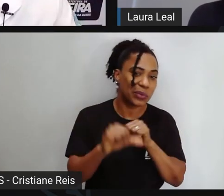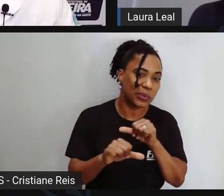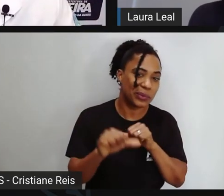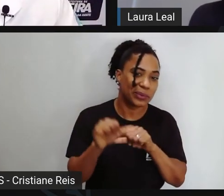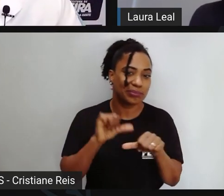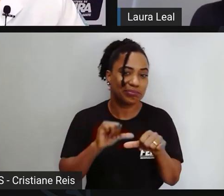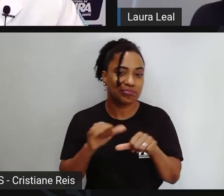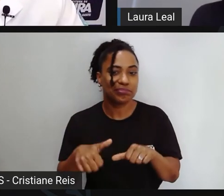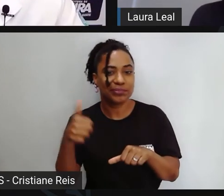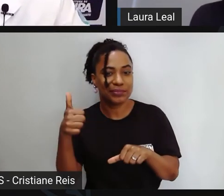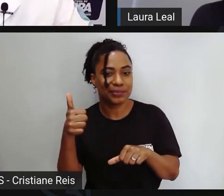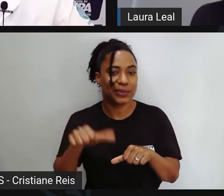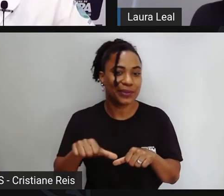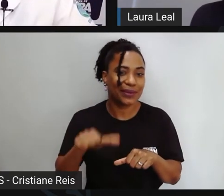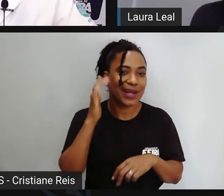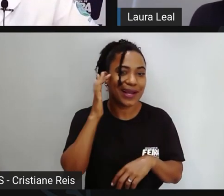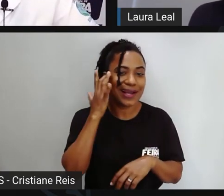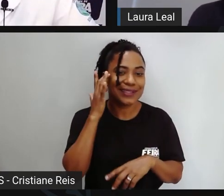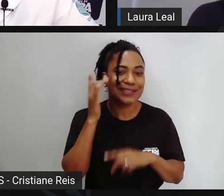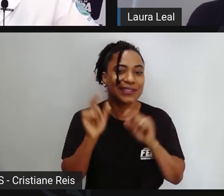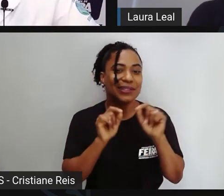que é que você acha?